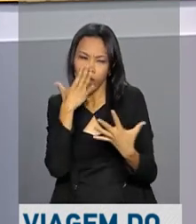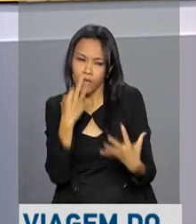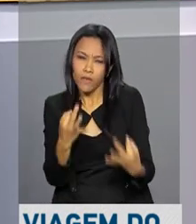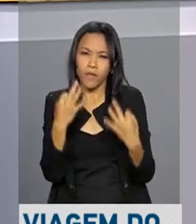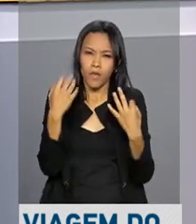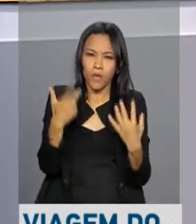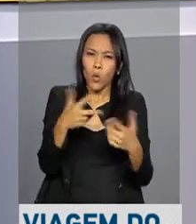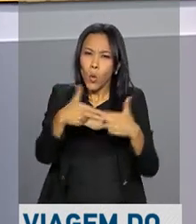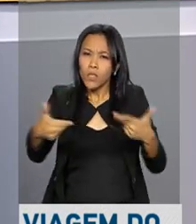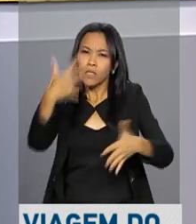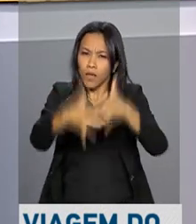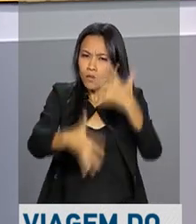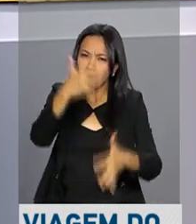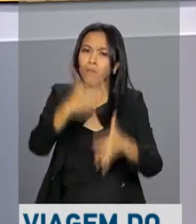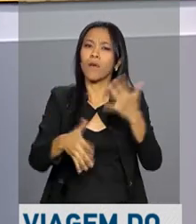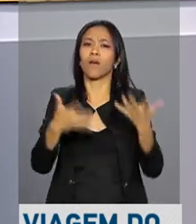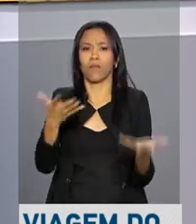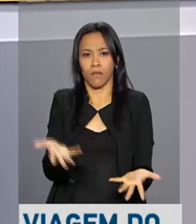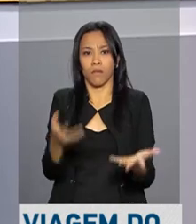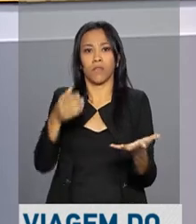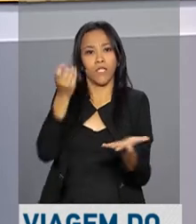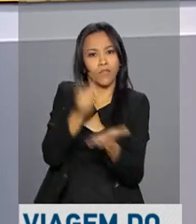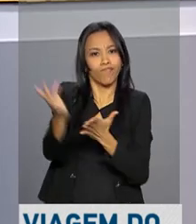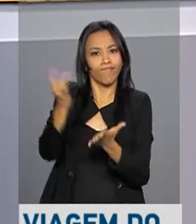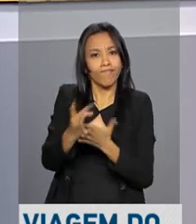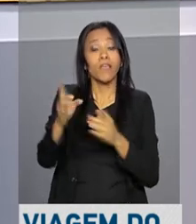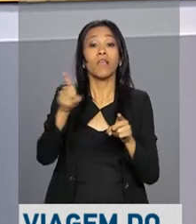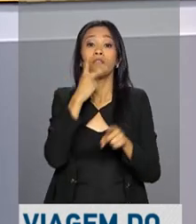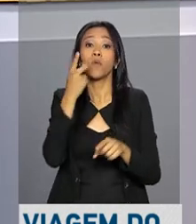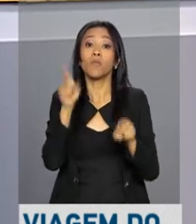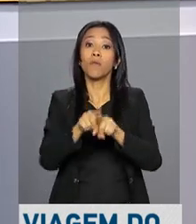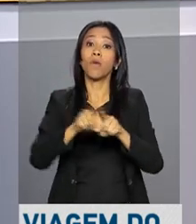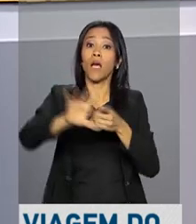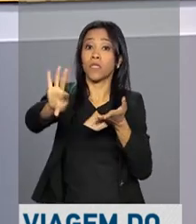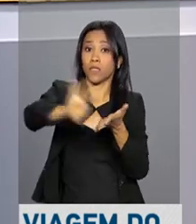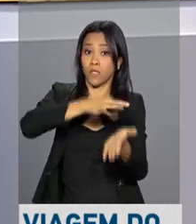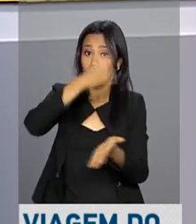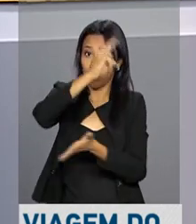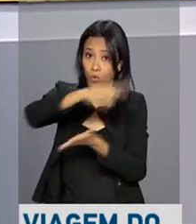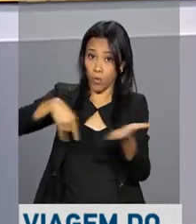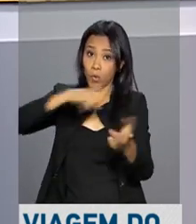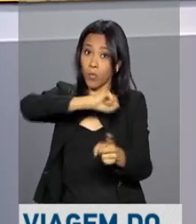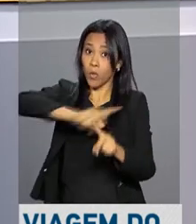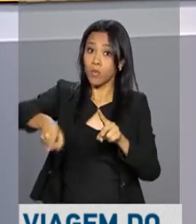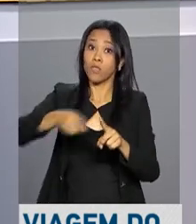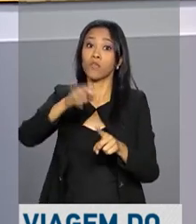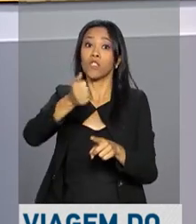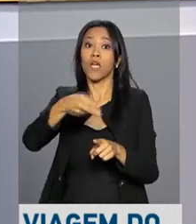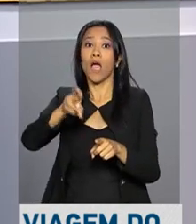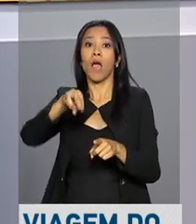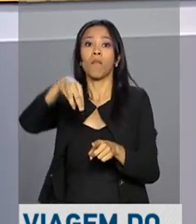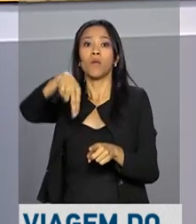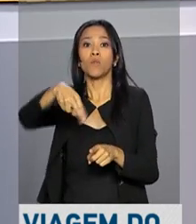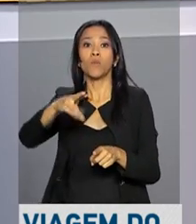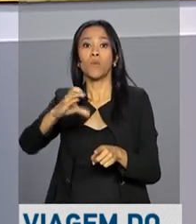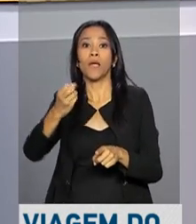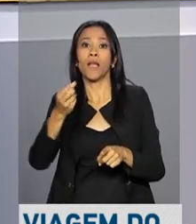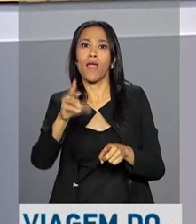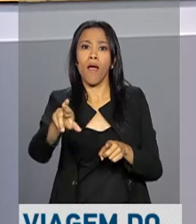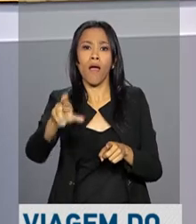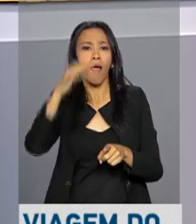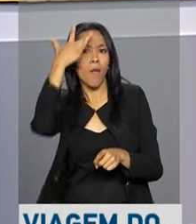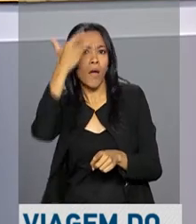as oportunidades para todos. E ele falou ainda sobre a assinatura do Tratado de Proibição de Armas Nucleares, que será assinado